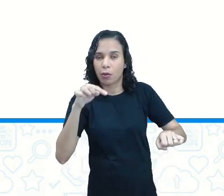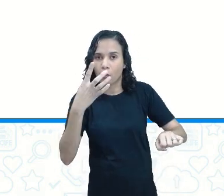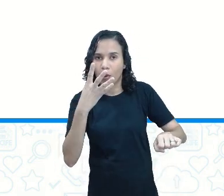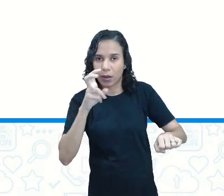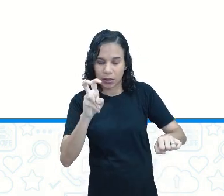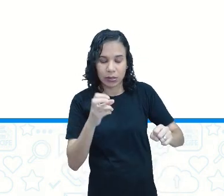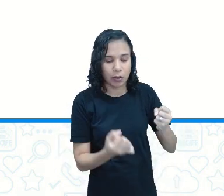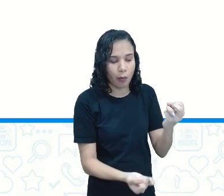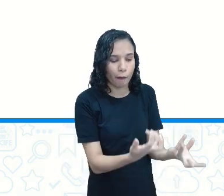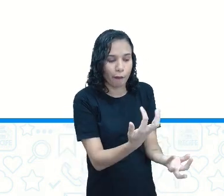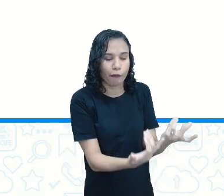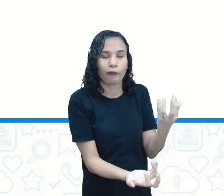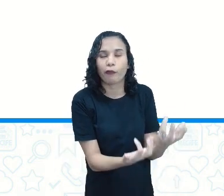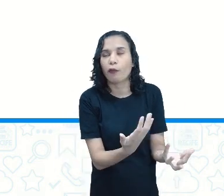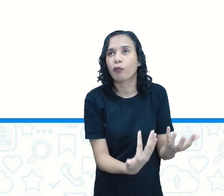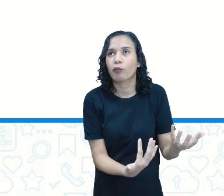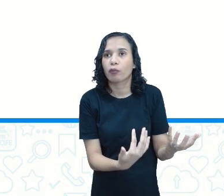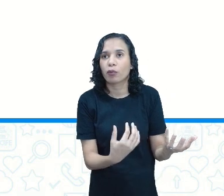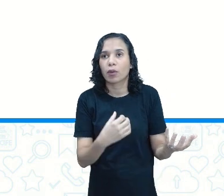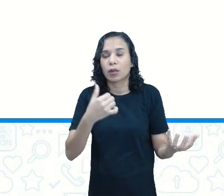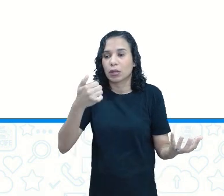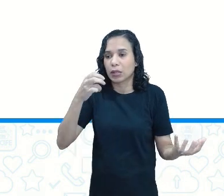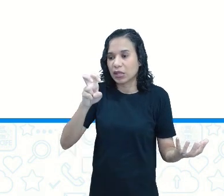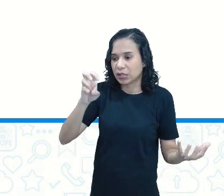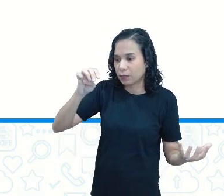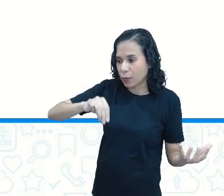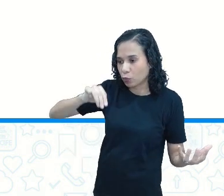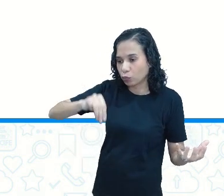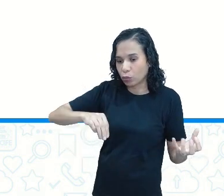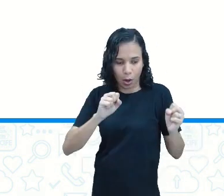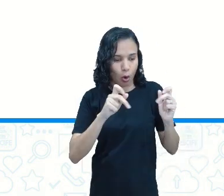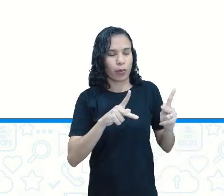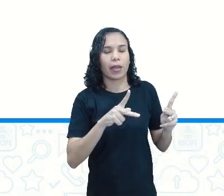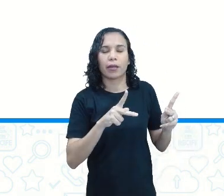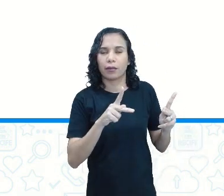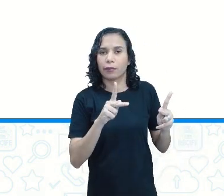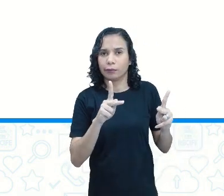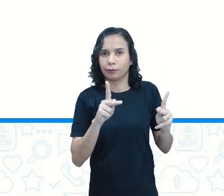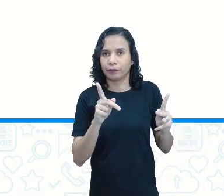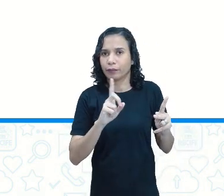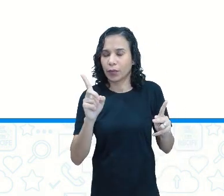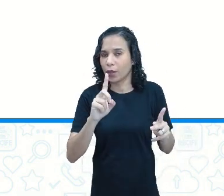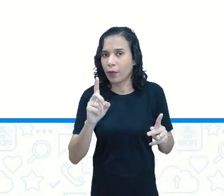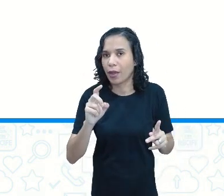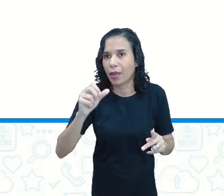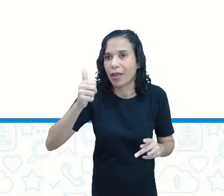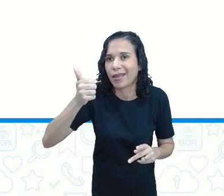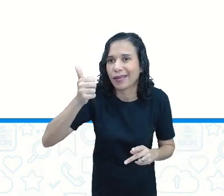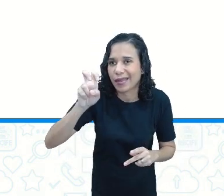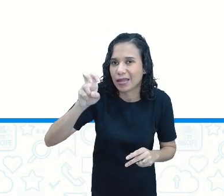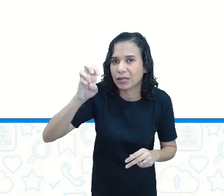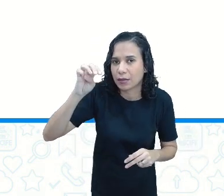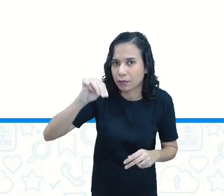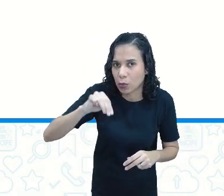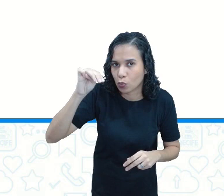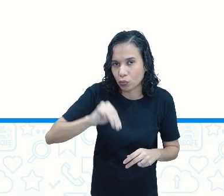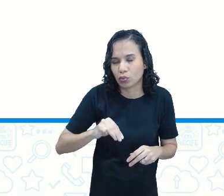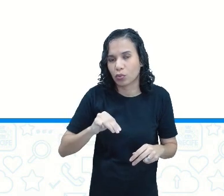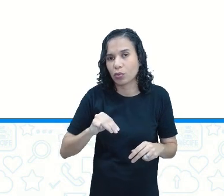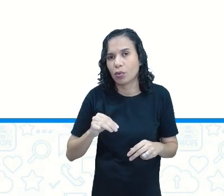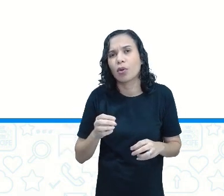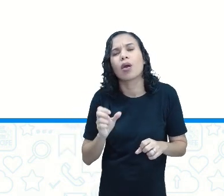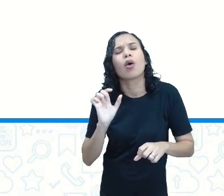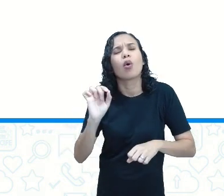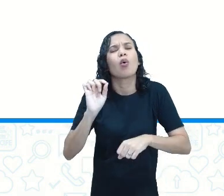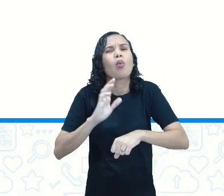6h45. E ele vai ficar pronto daqui a 15 minutos, tá? Não são 13 não, são 15 minutos. Qual a